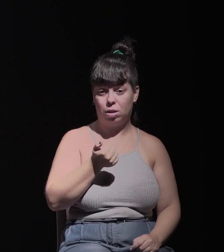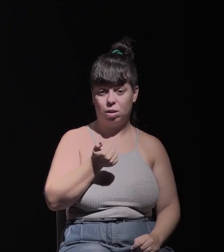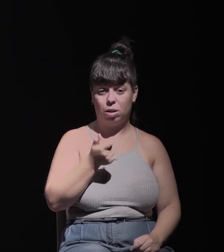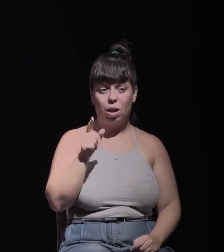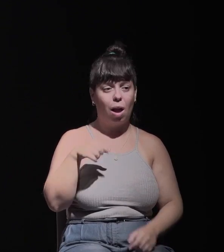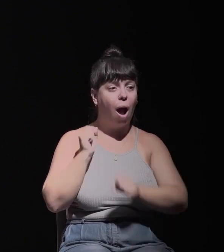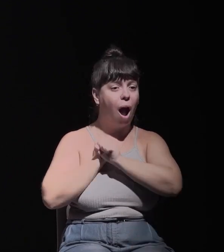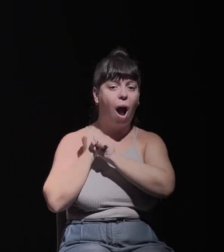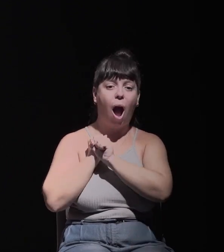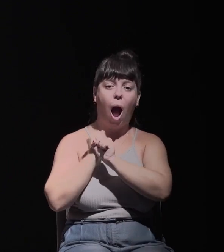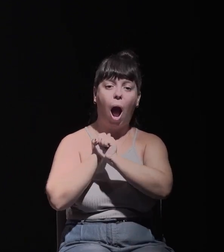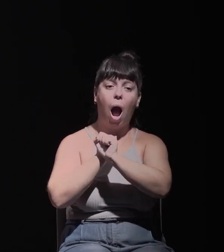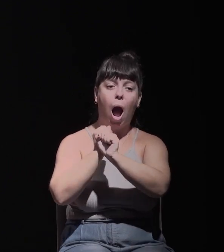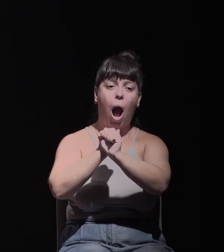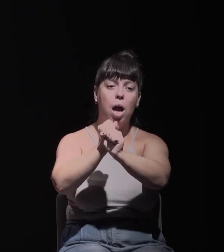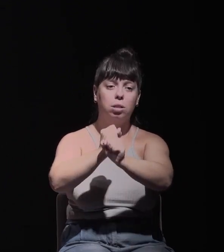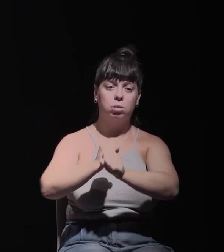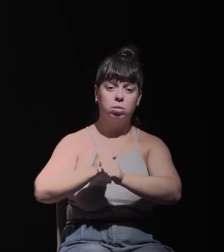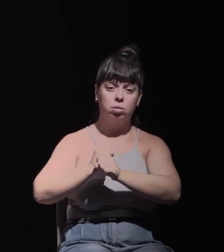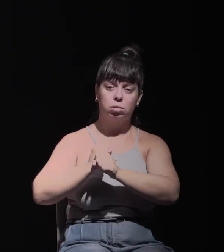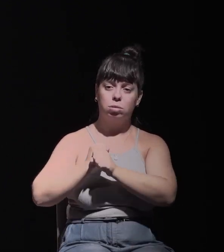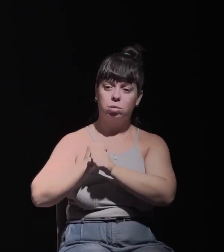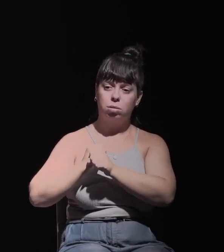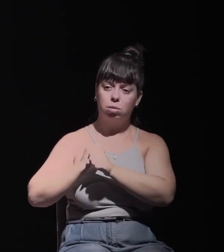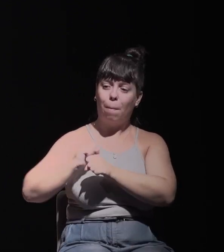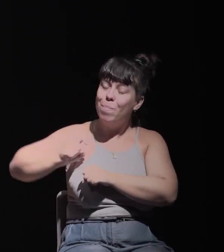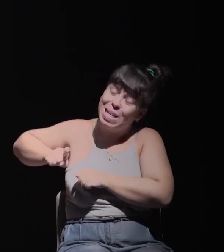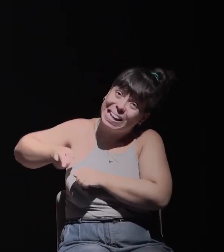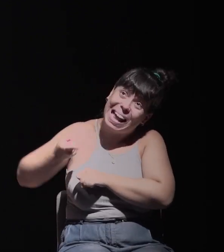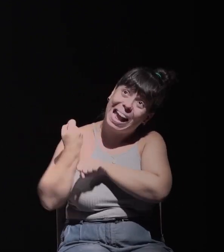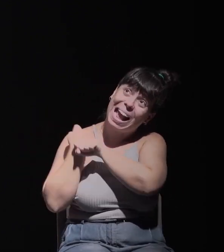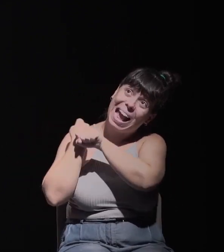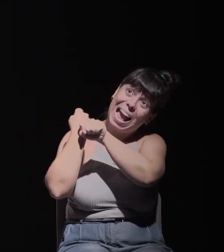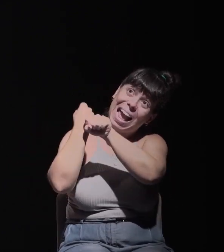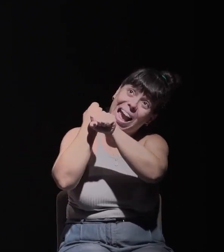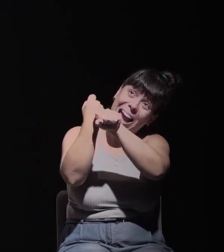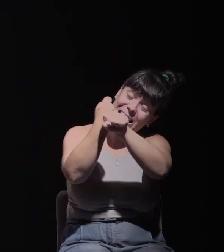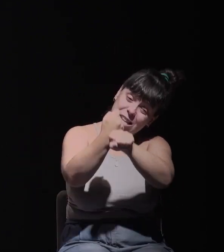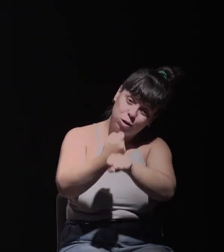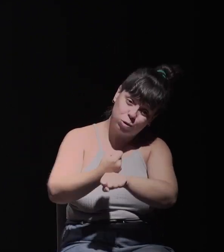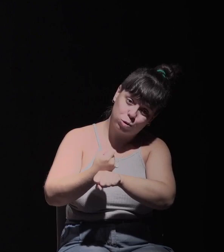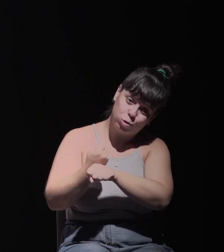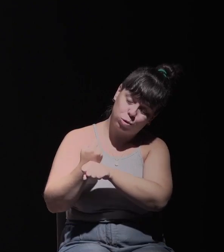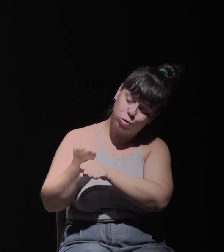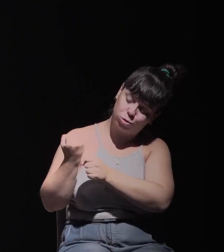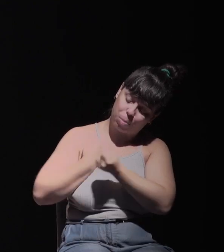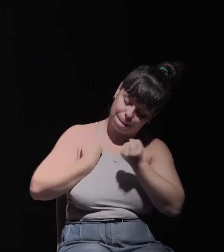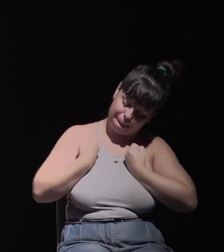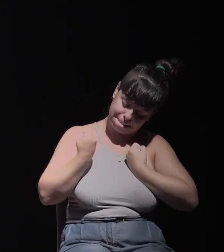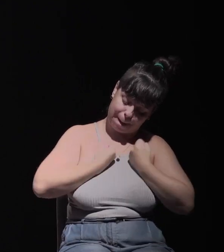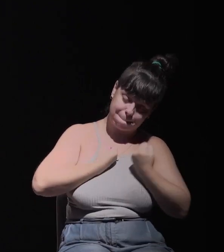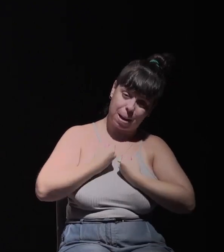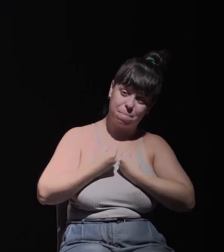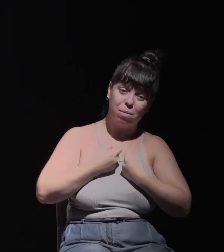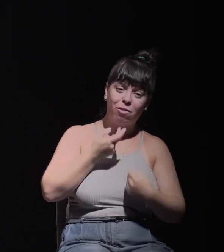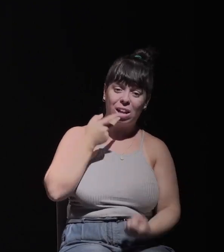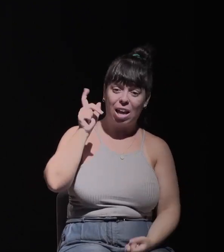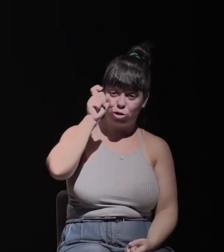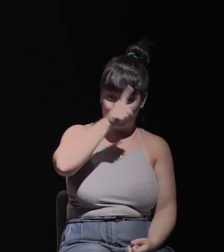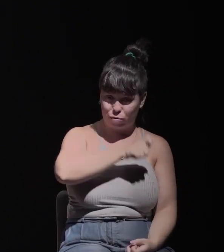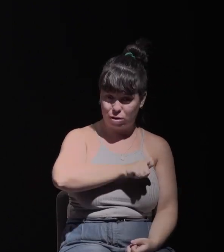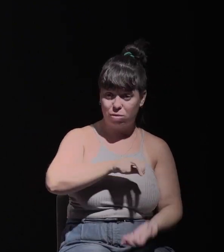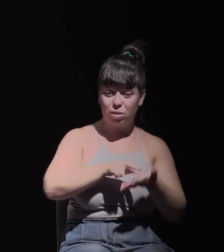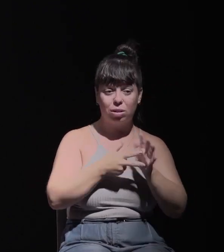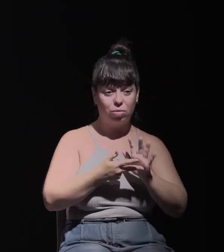de feridas, milênios de feridas. Vai ser difícil curar. Mas falar que vai ser difícil não deveria impedir a gente de